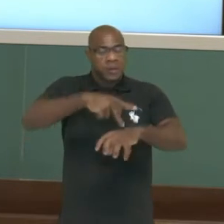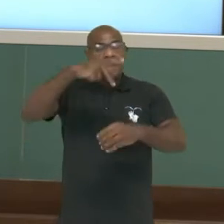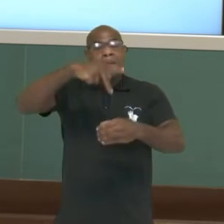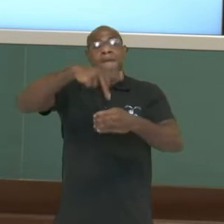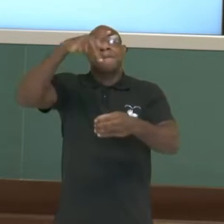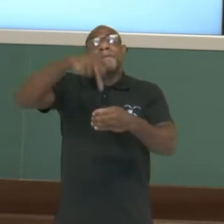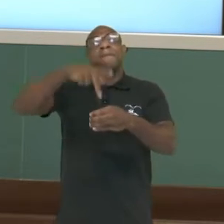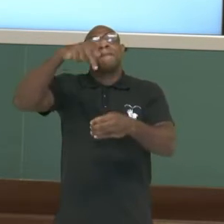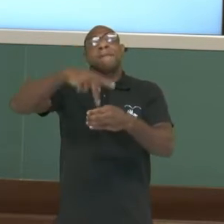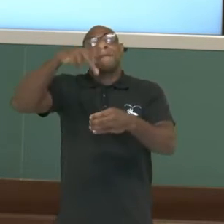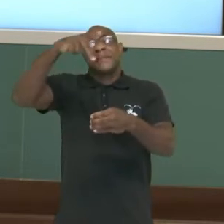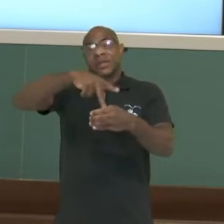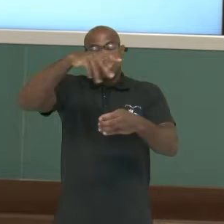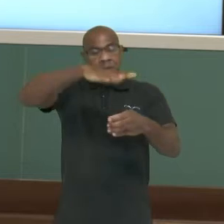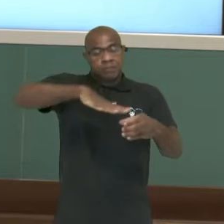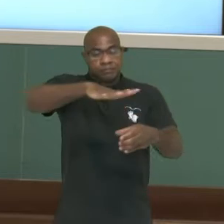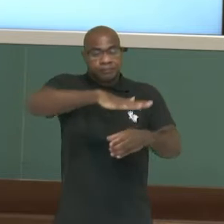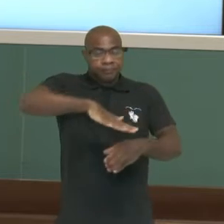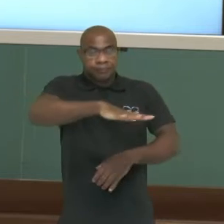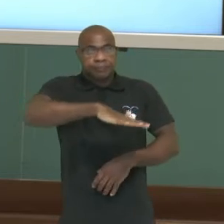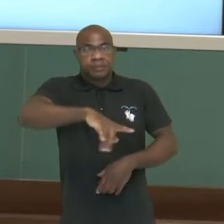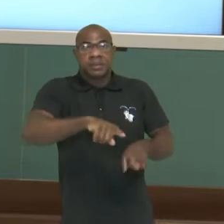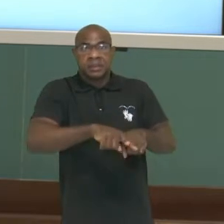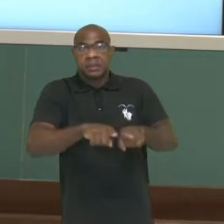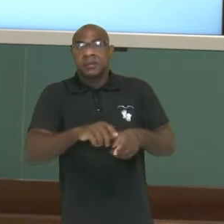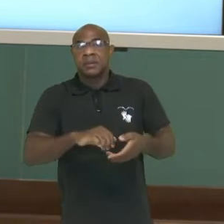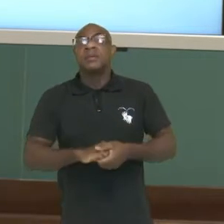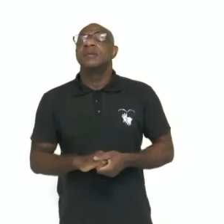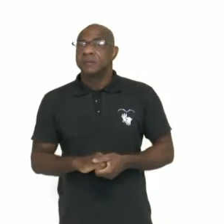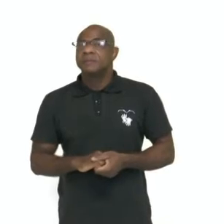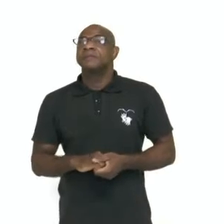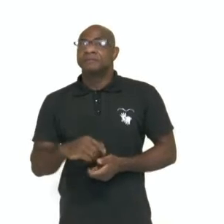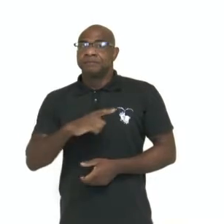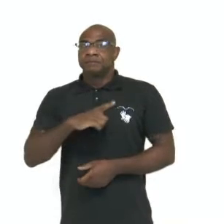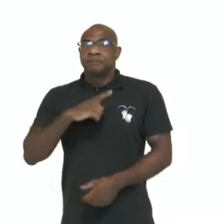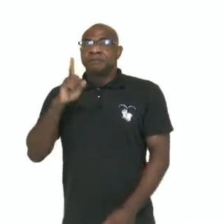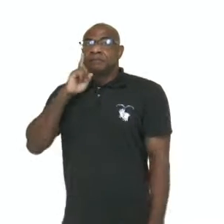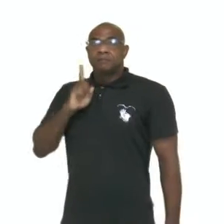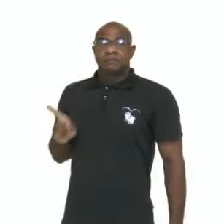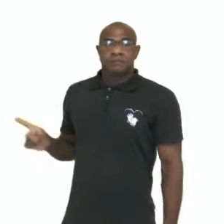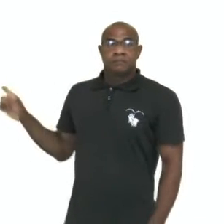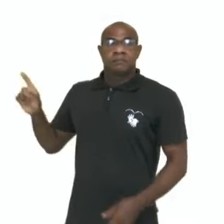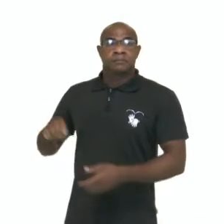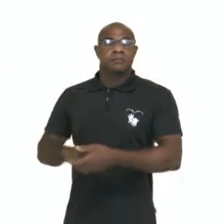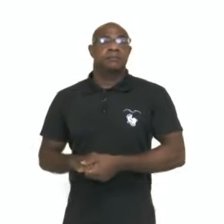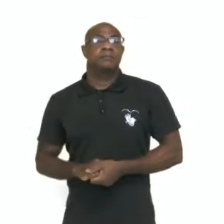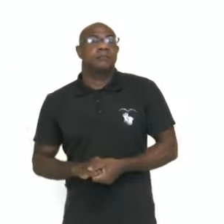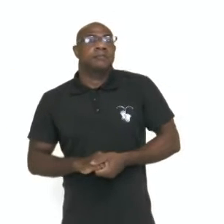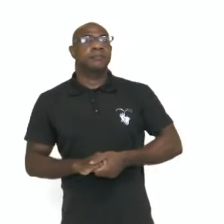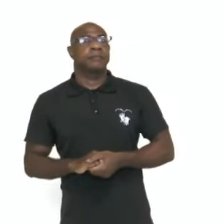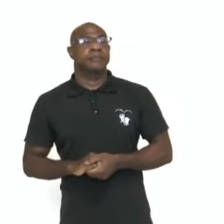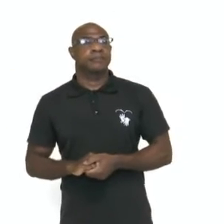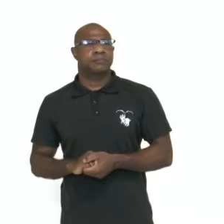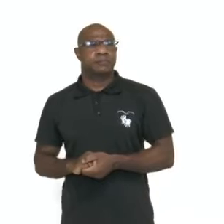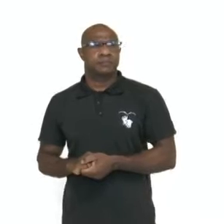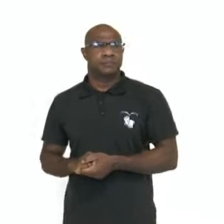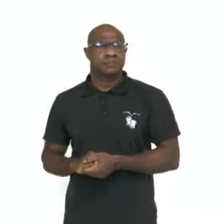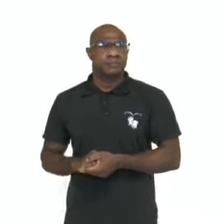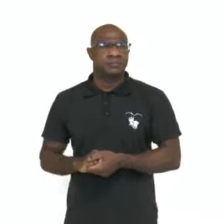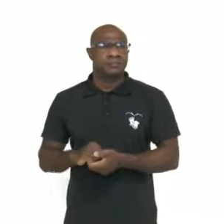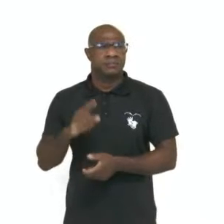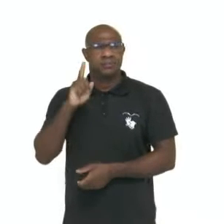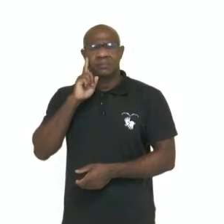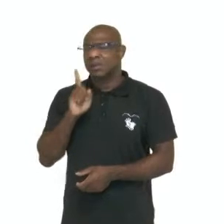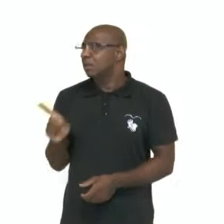região do Golfo da Baía ali de Belfort, né? Essa região onde se tem ali petróleo, gás natural e